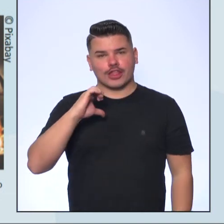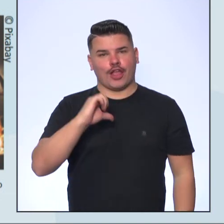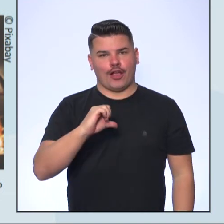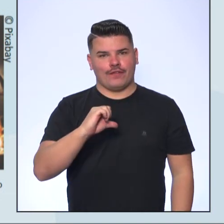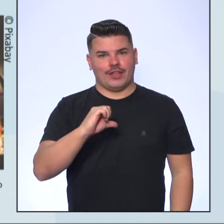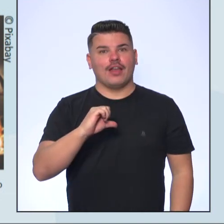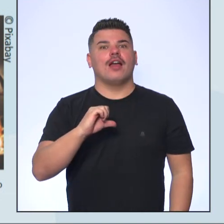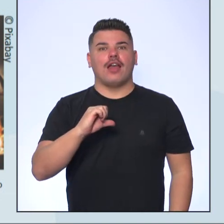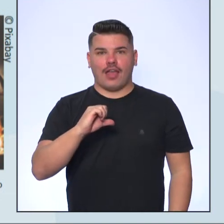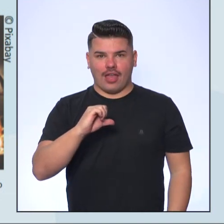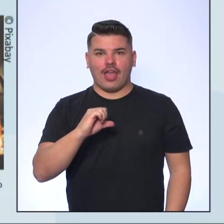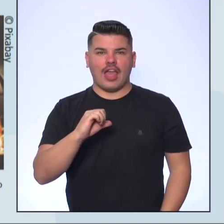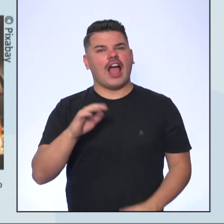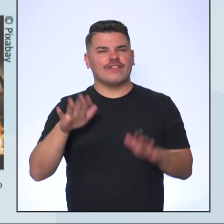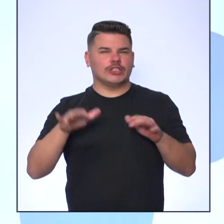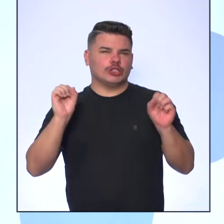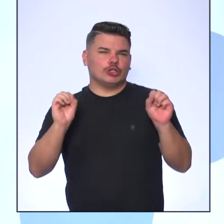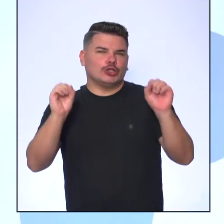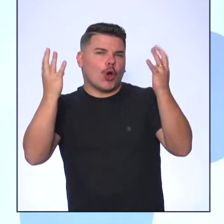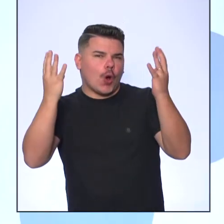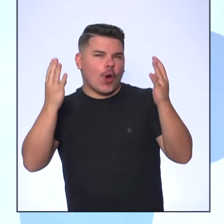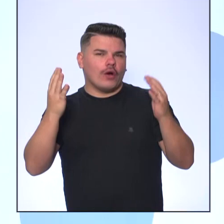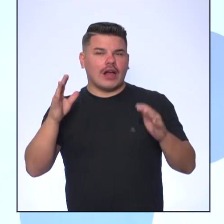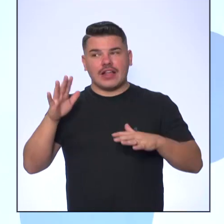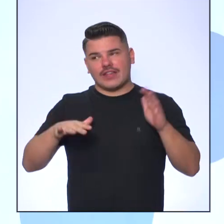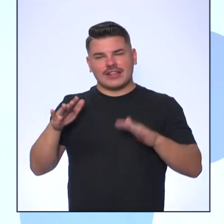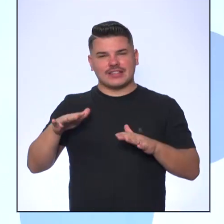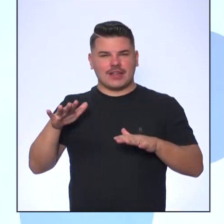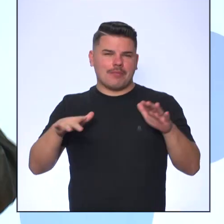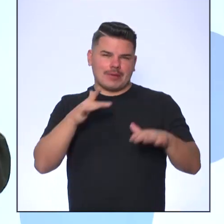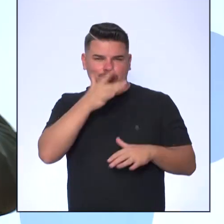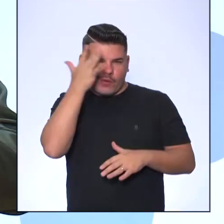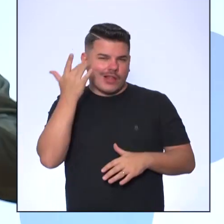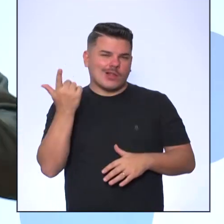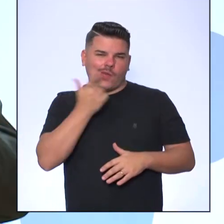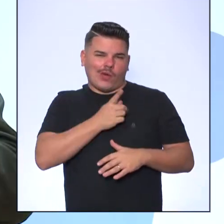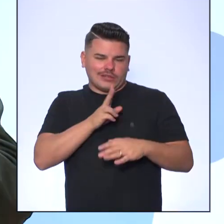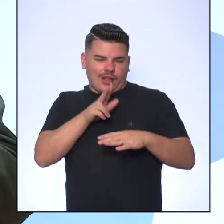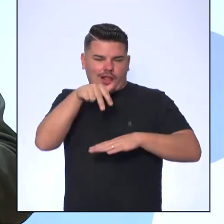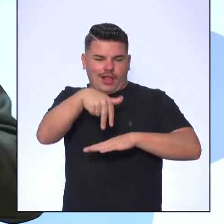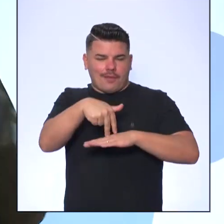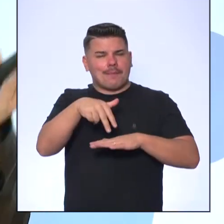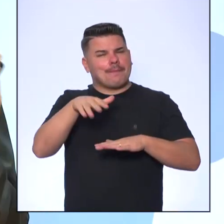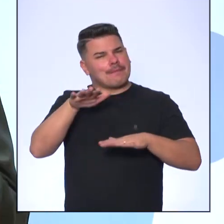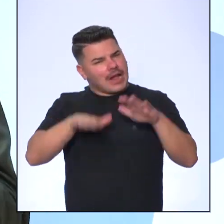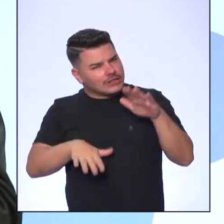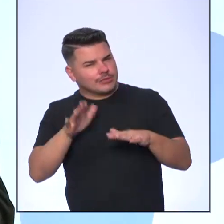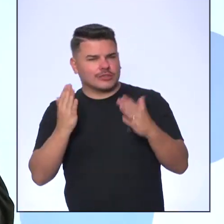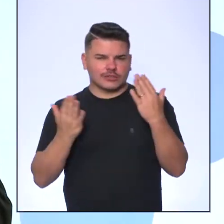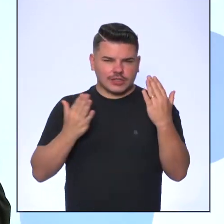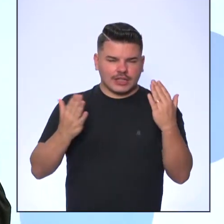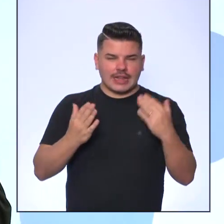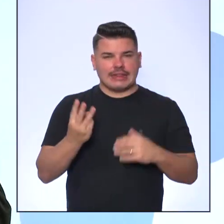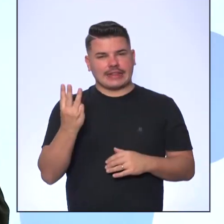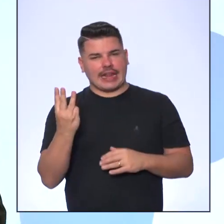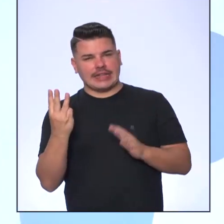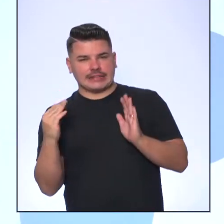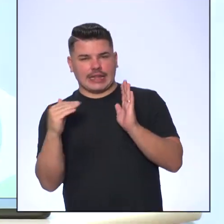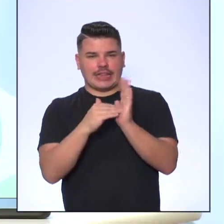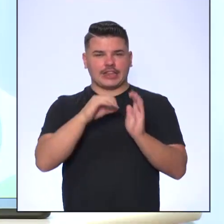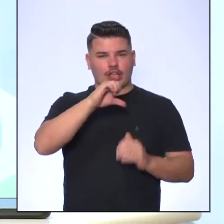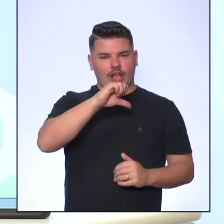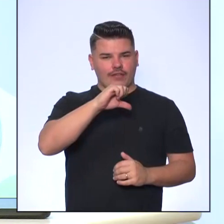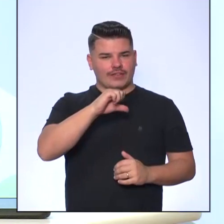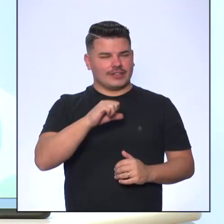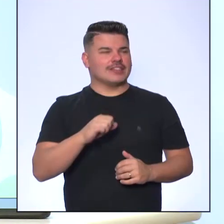que um ou outra pessoa talvez não caberia, né? Mas seria mais ou menos isso, entre 3 e 9 O pessoas. Rafael